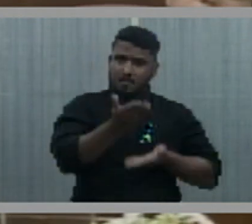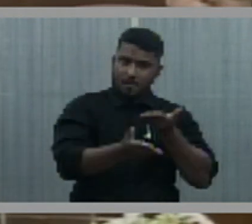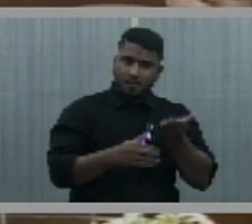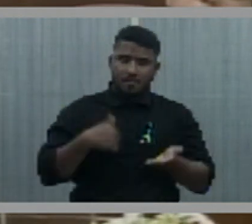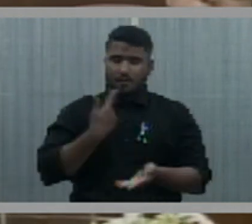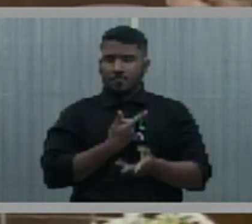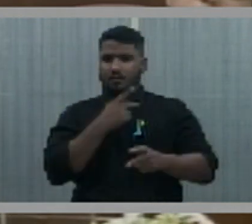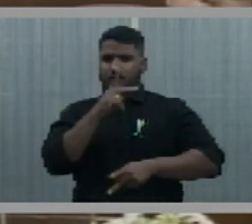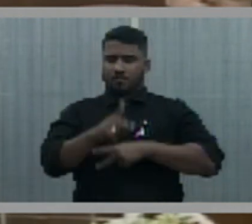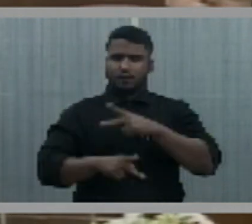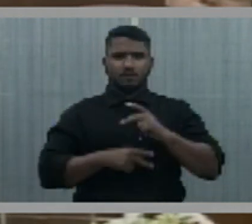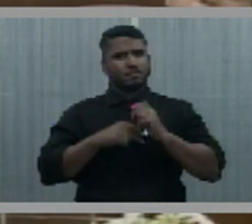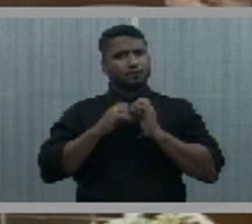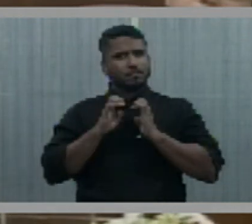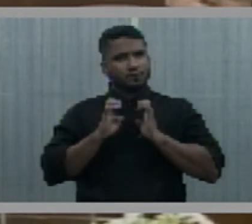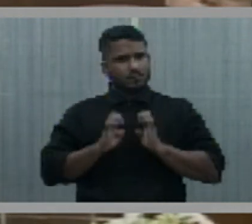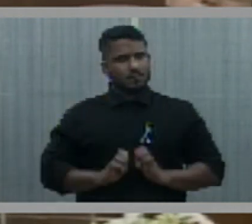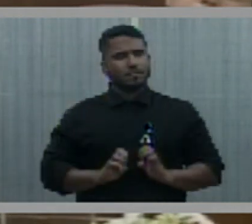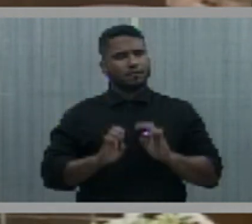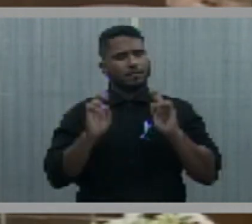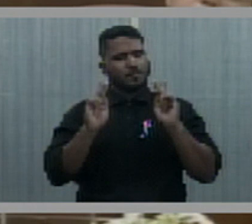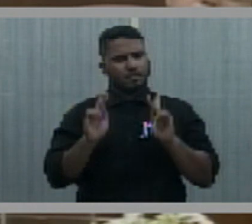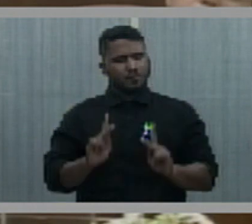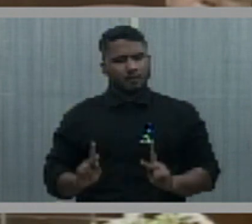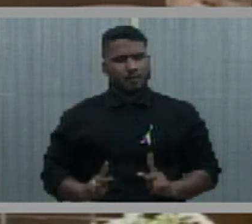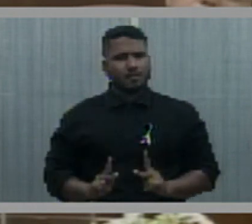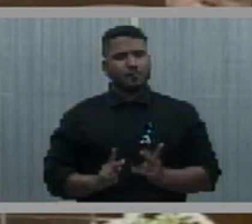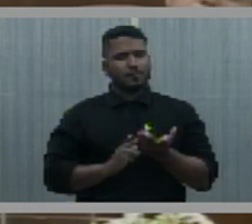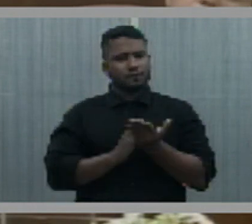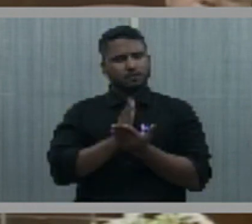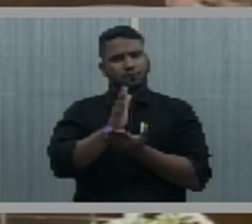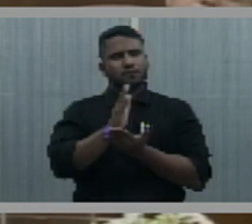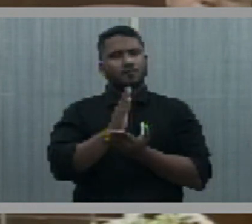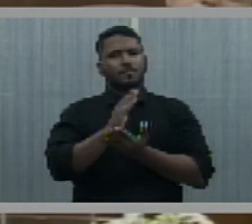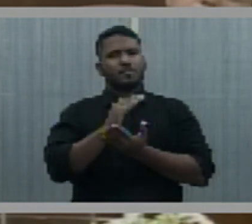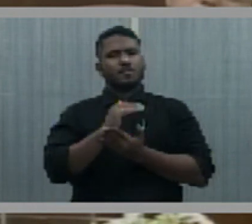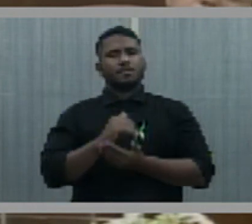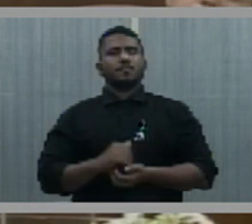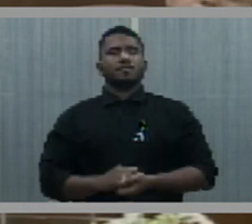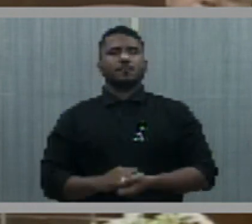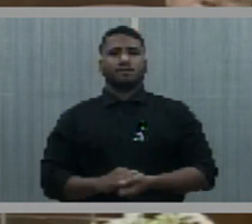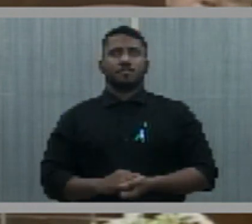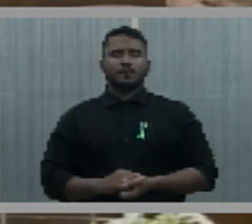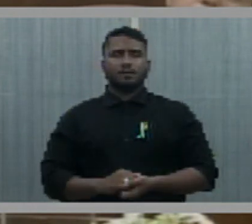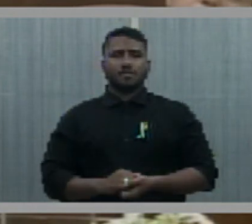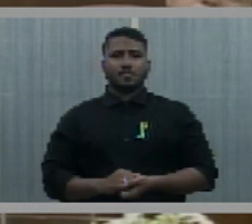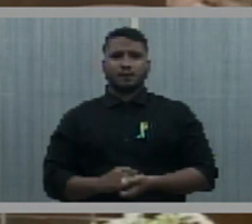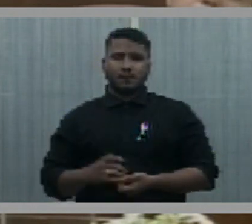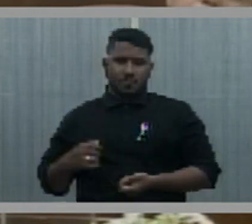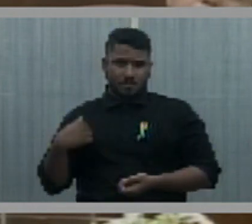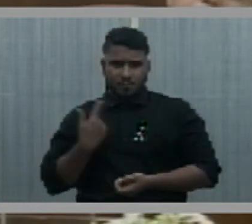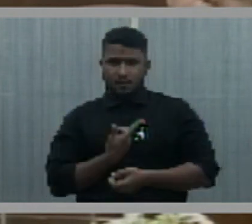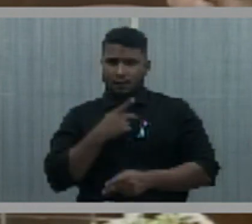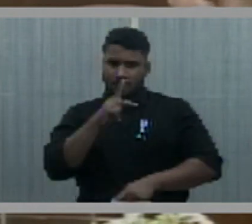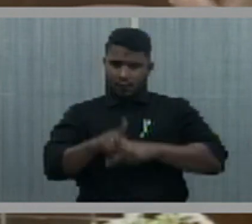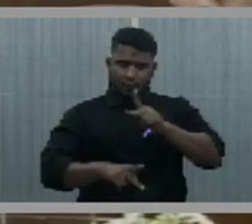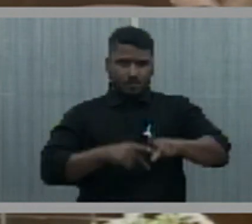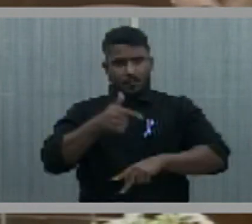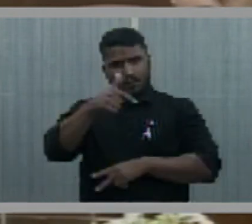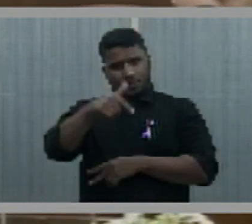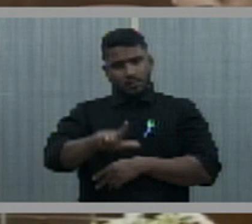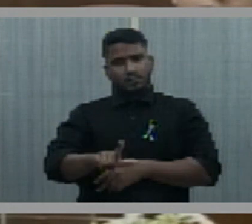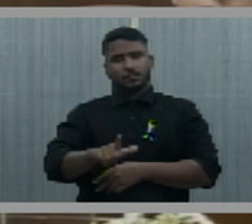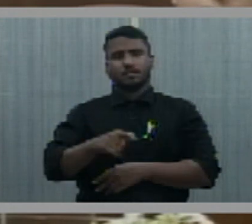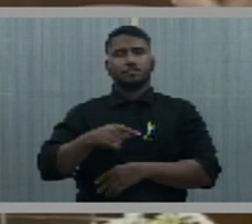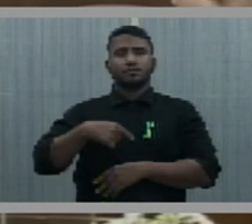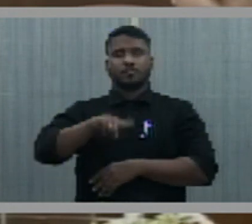com serenidade, paz e no caminho da prosperidade. Nosso povo, mais uma vez, foi